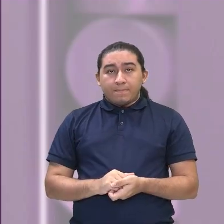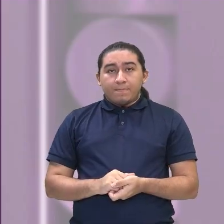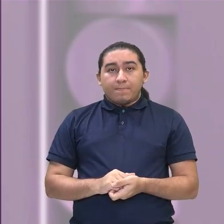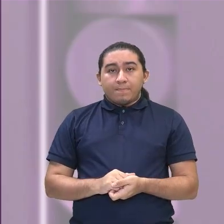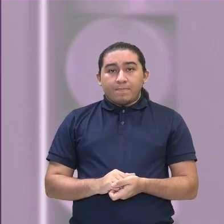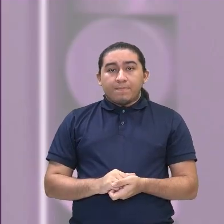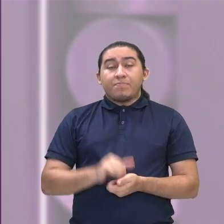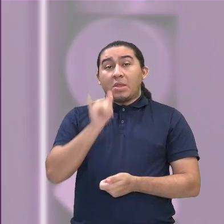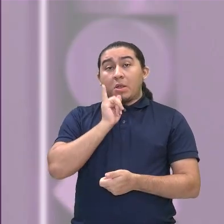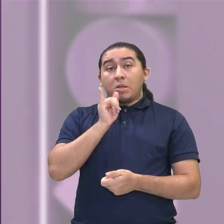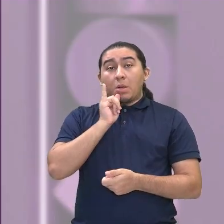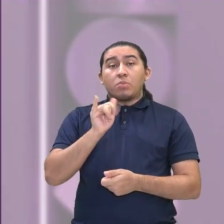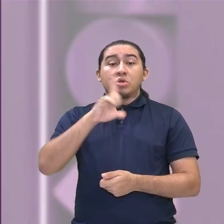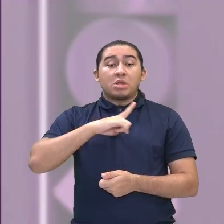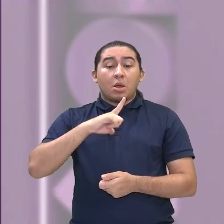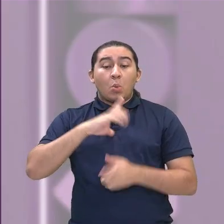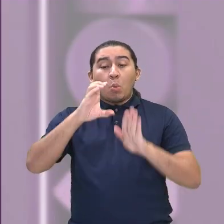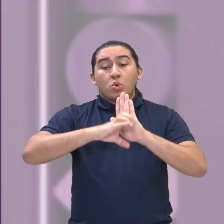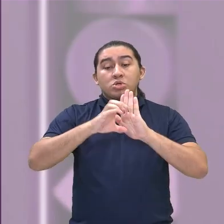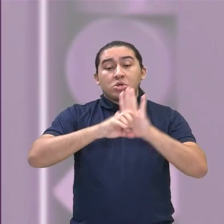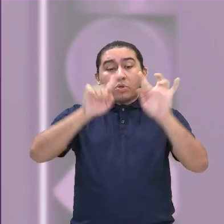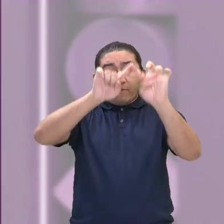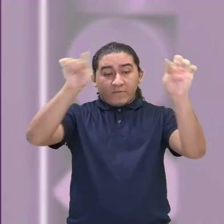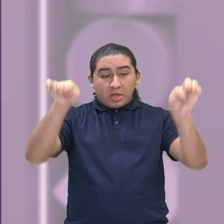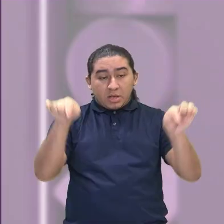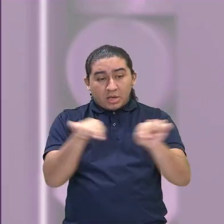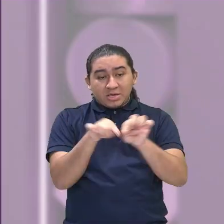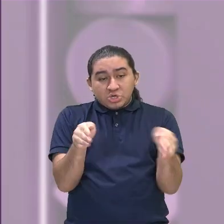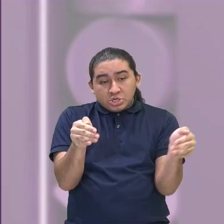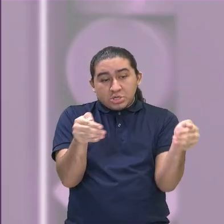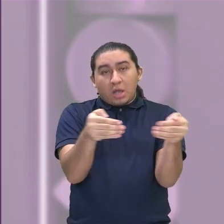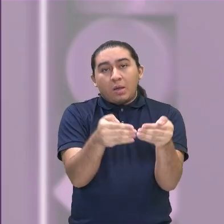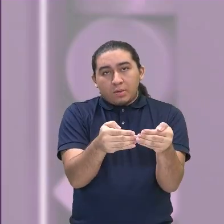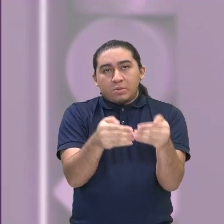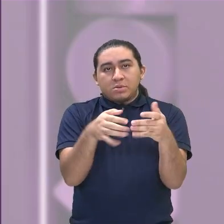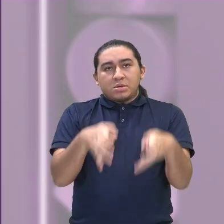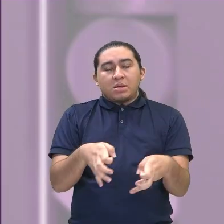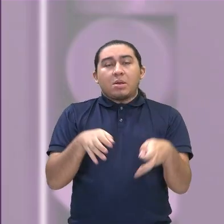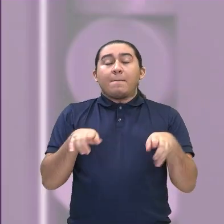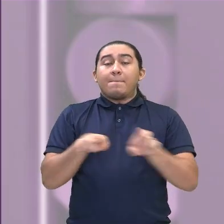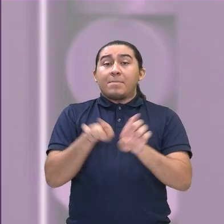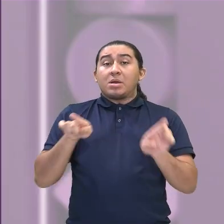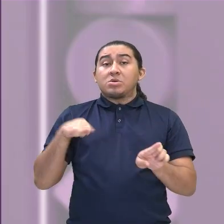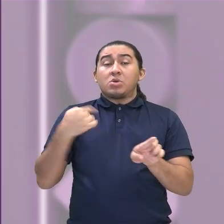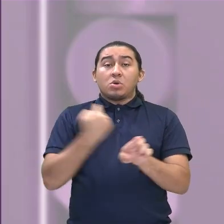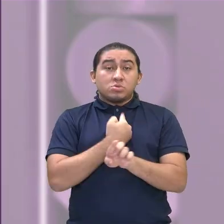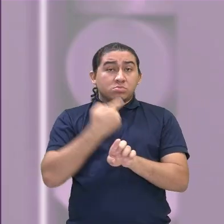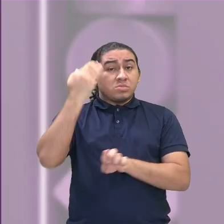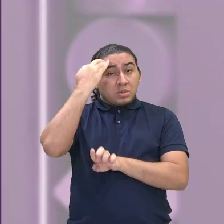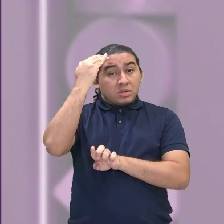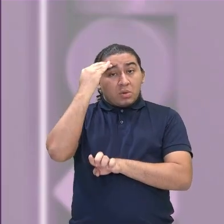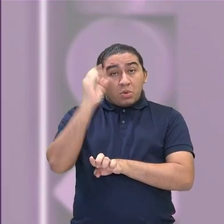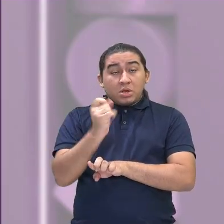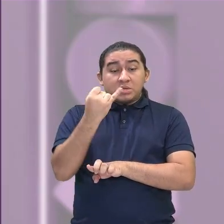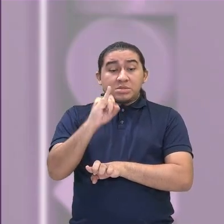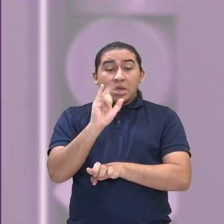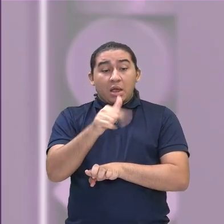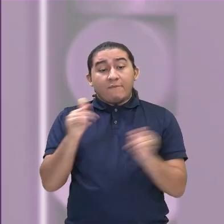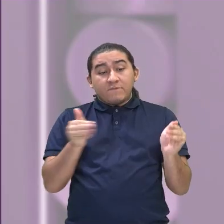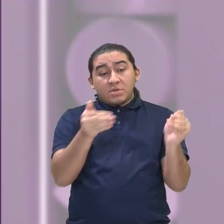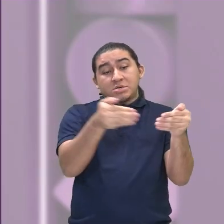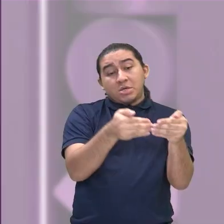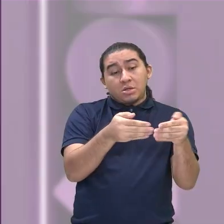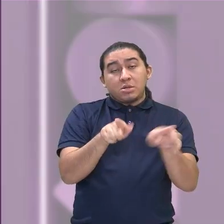poligonal fechada. Só que para ficar mais profundo o nosso conceito, nós definimos quando que uma poligonal é fechada e